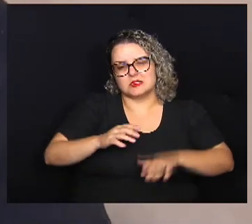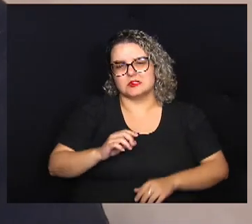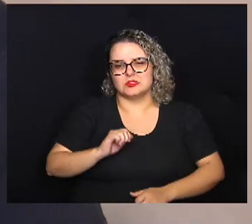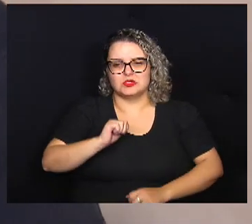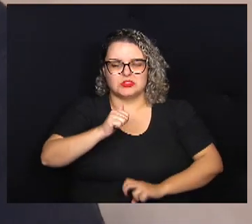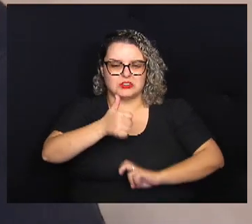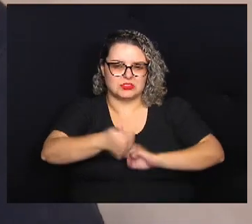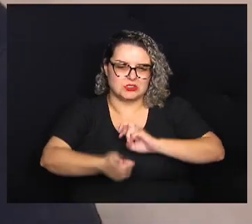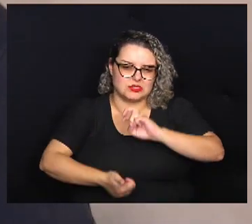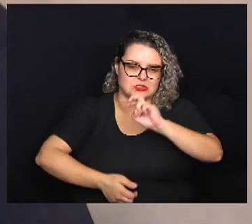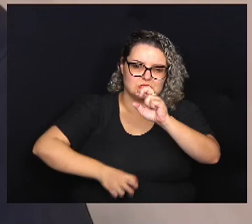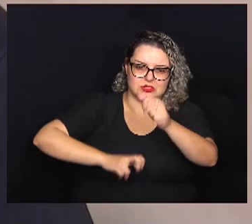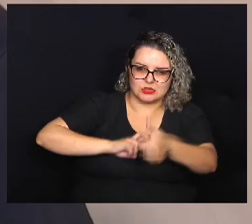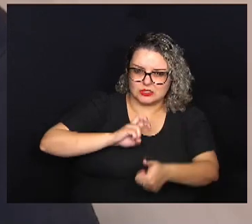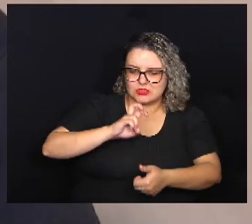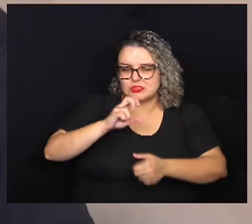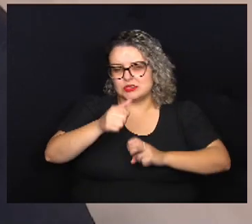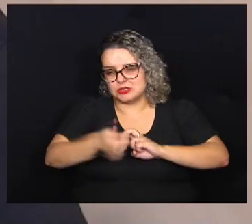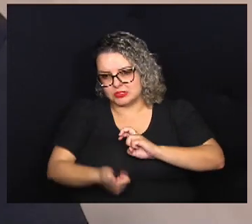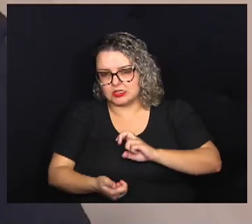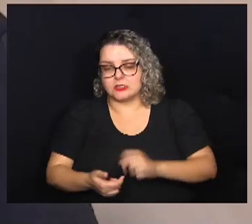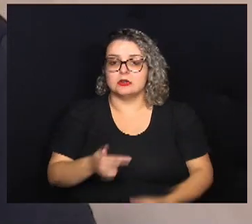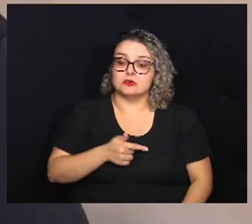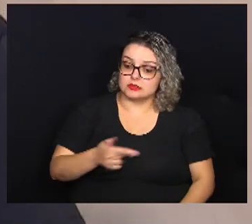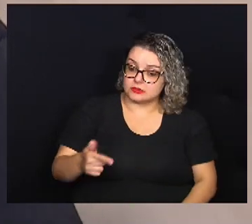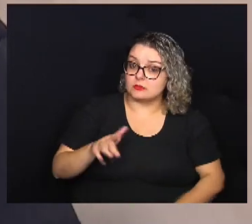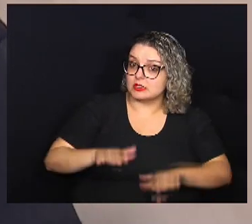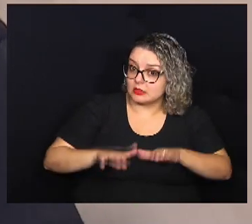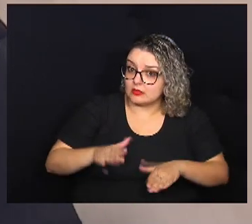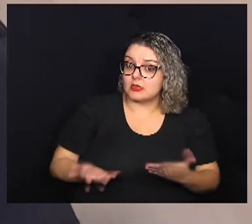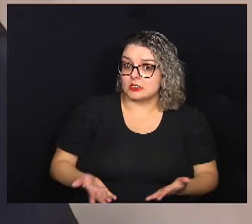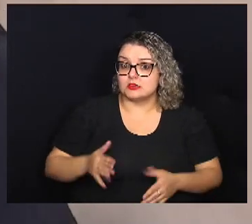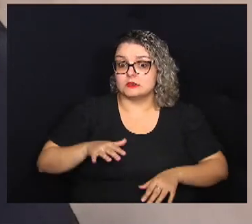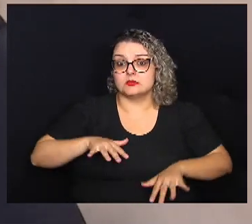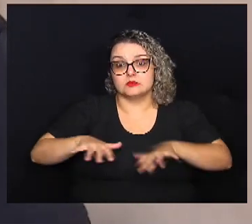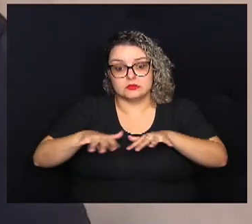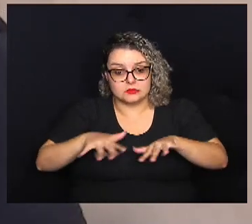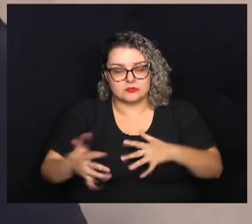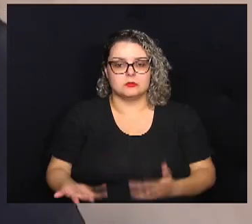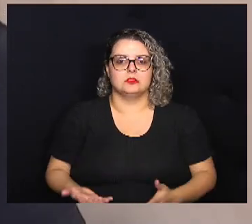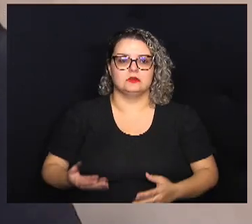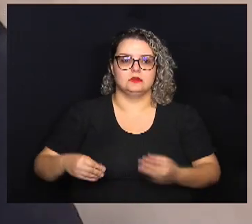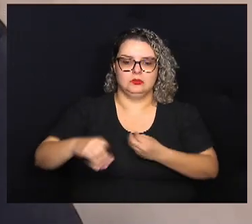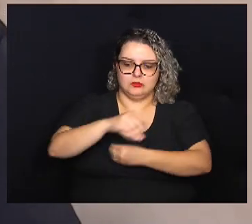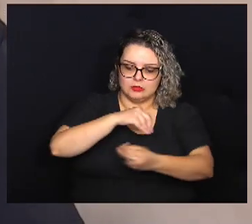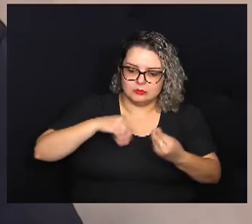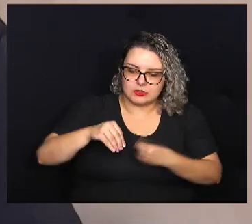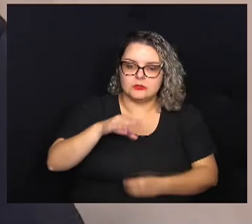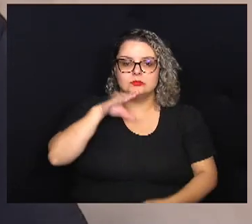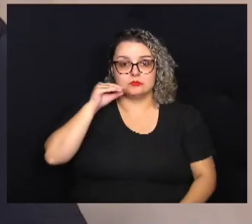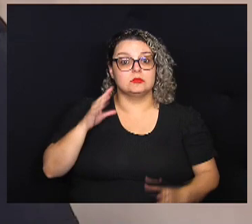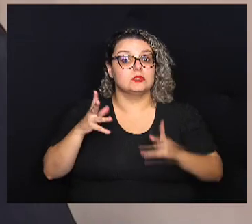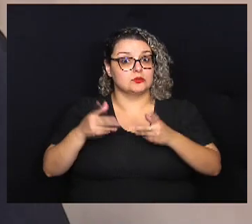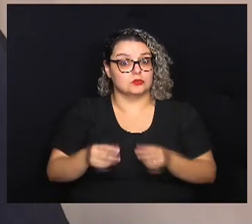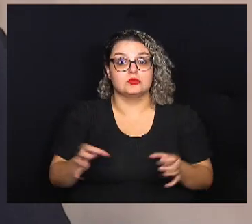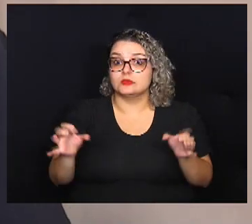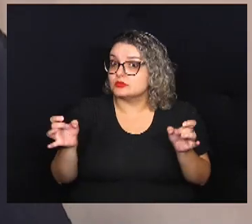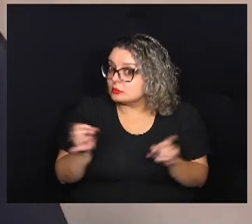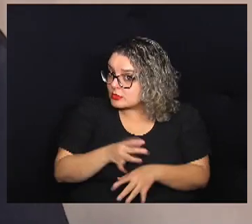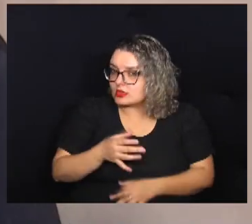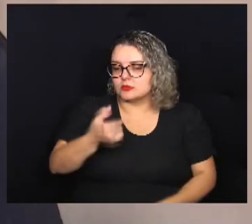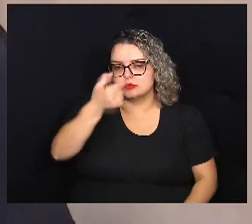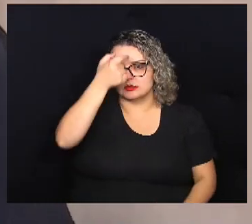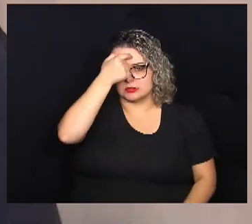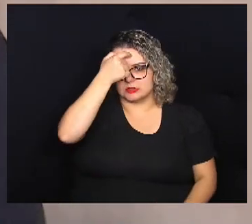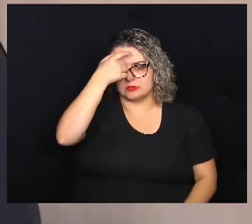vezes semanal até, dependendo da movimentação do quadro de colaboradores daqui, para que todos estejam aptos e cientes